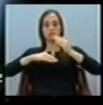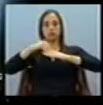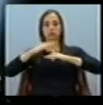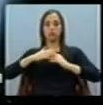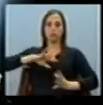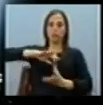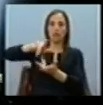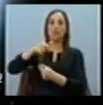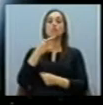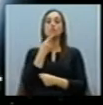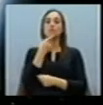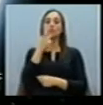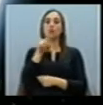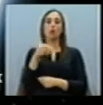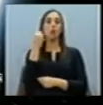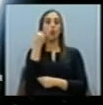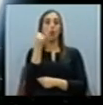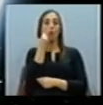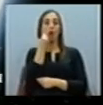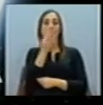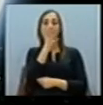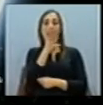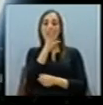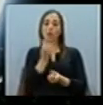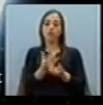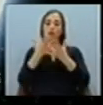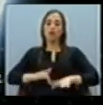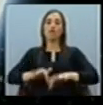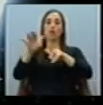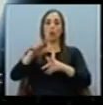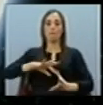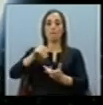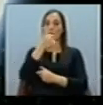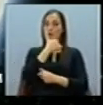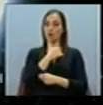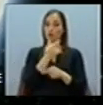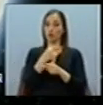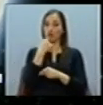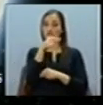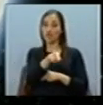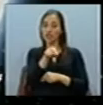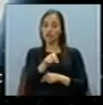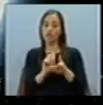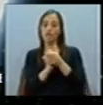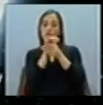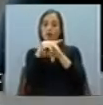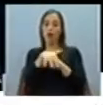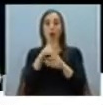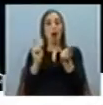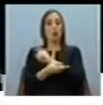bocado do que terá sido a evolução da própria água em Marte, porque também o que diz esta teoria é que esta erupção vulcânica, ao contrário do que se pensava,